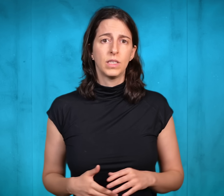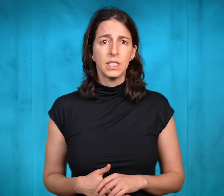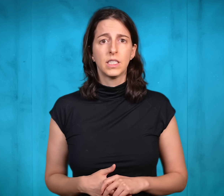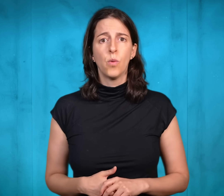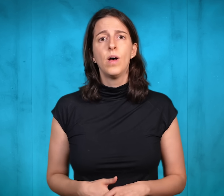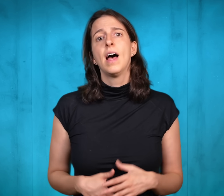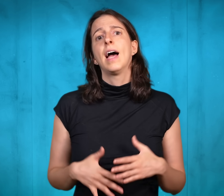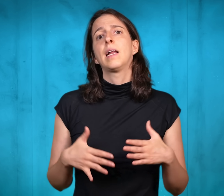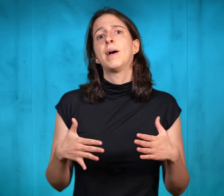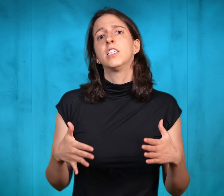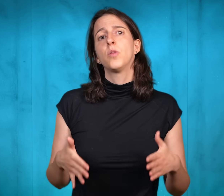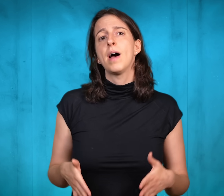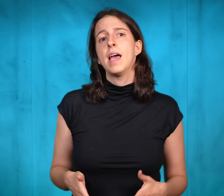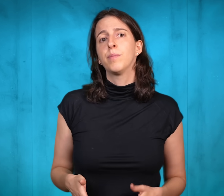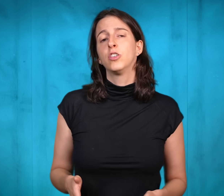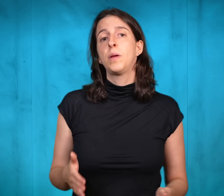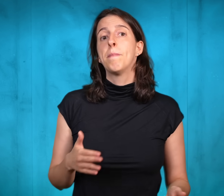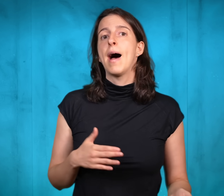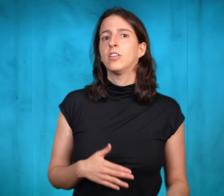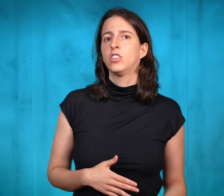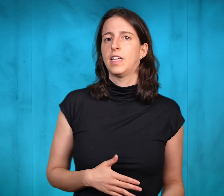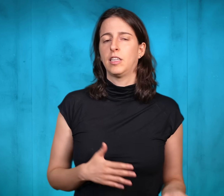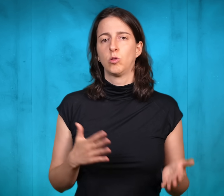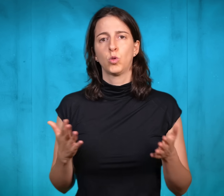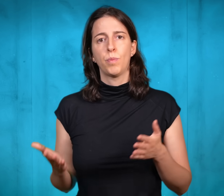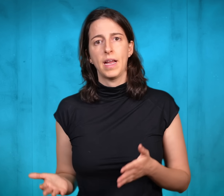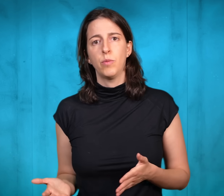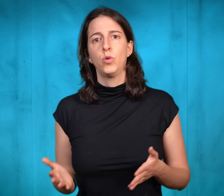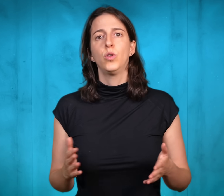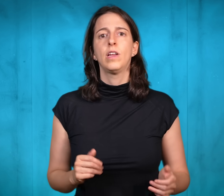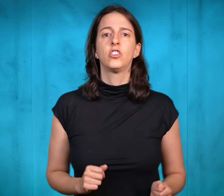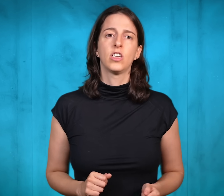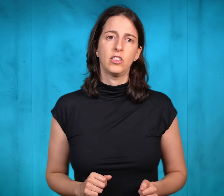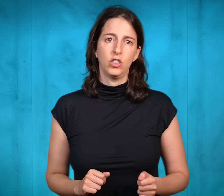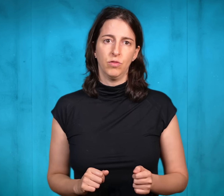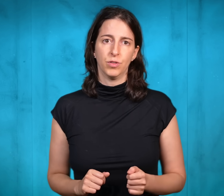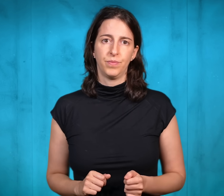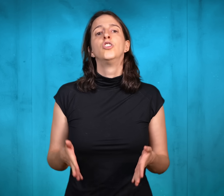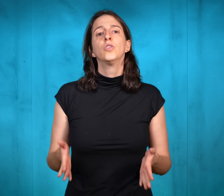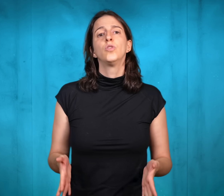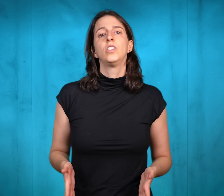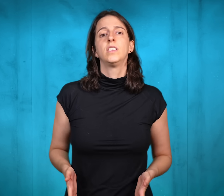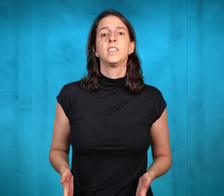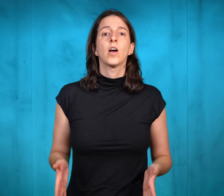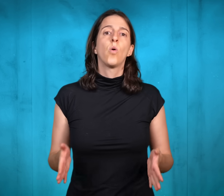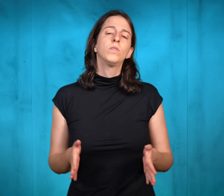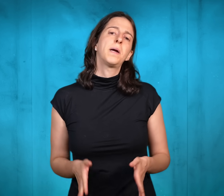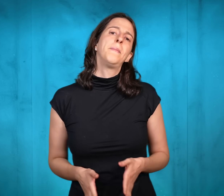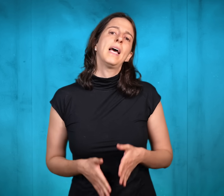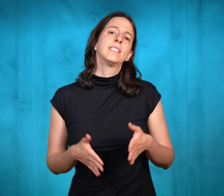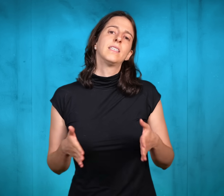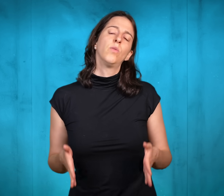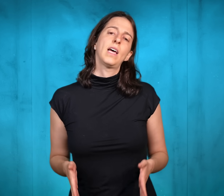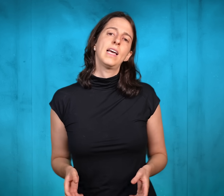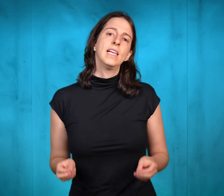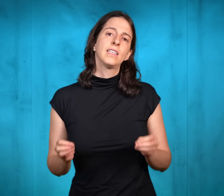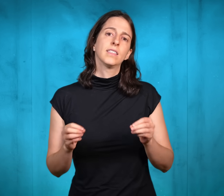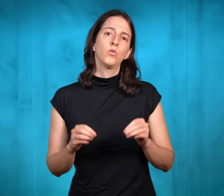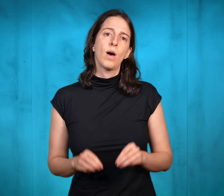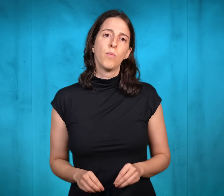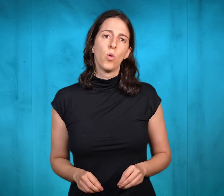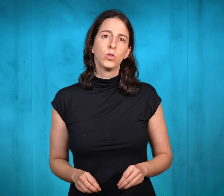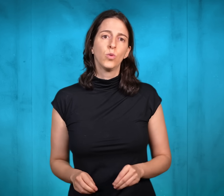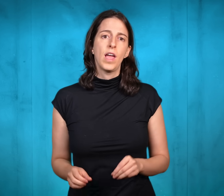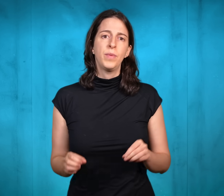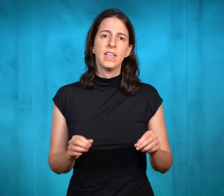cautela e contenção, ainda mais em uma época de embates entre o Supremo e o Legislativo. Dino disse que é contra a ampliação da